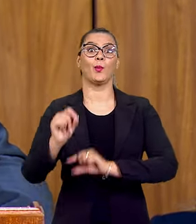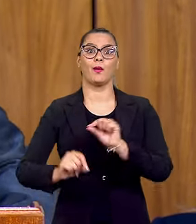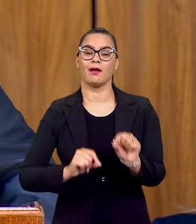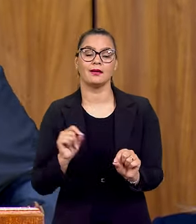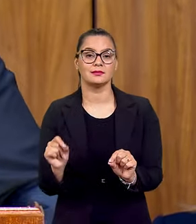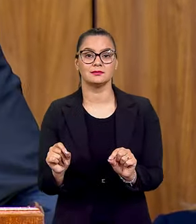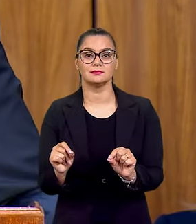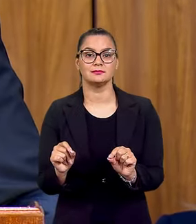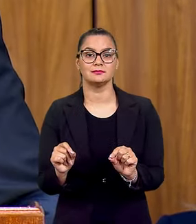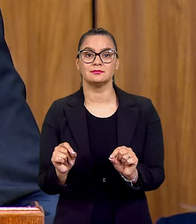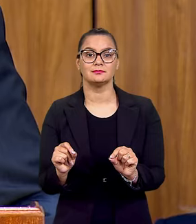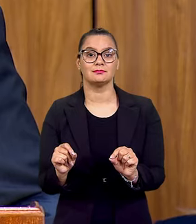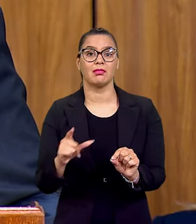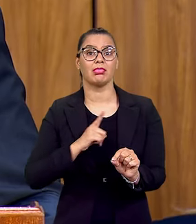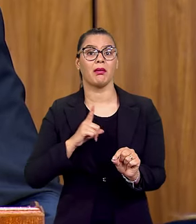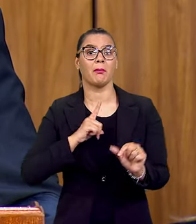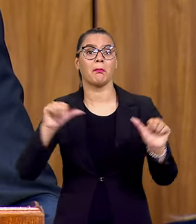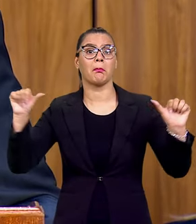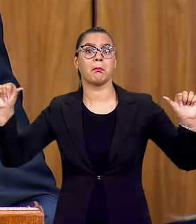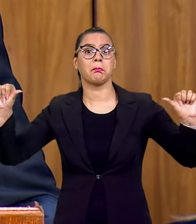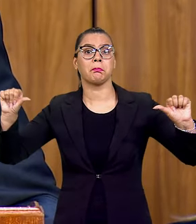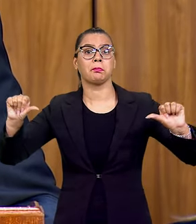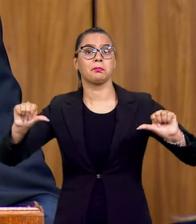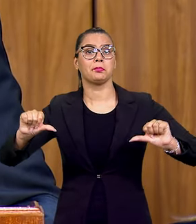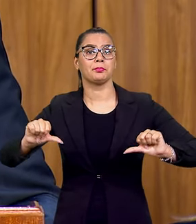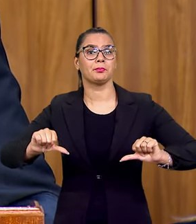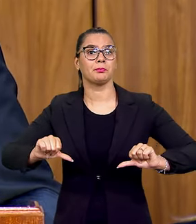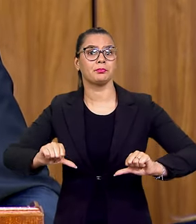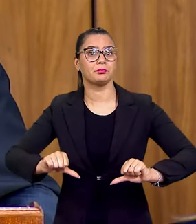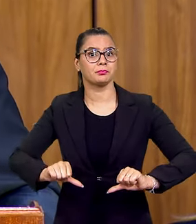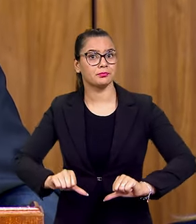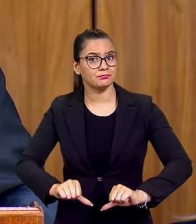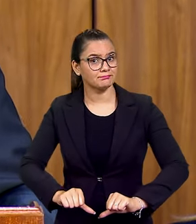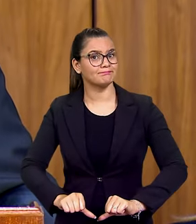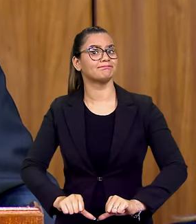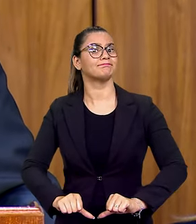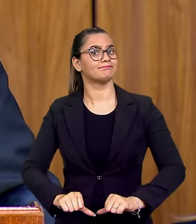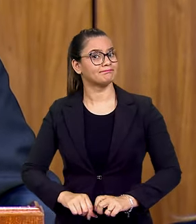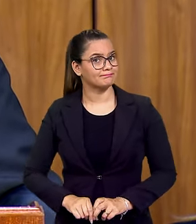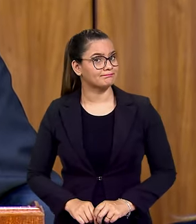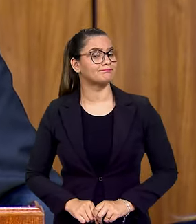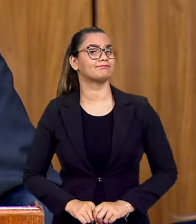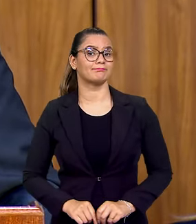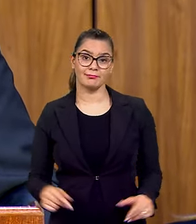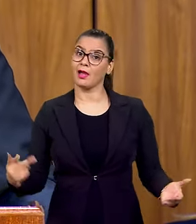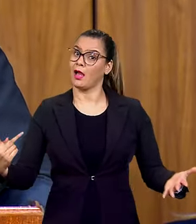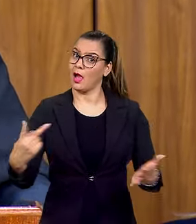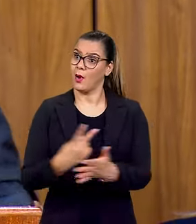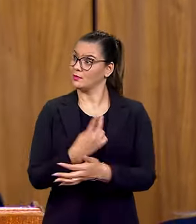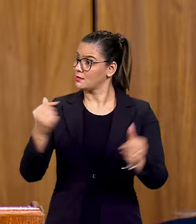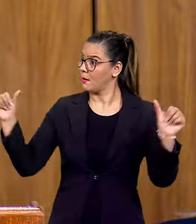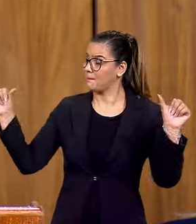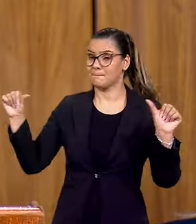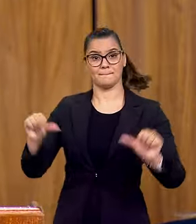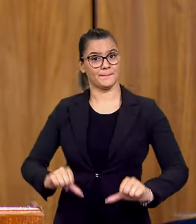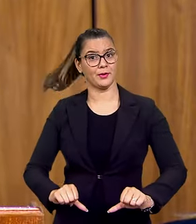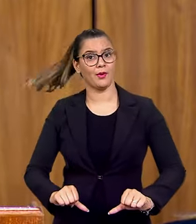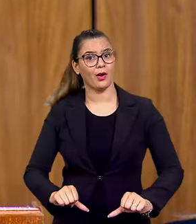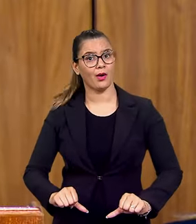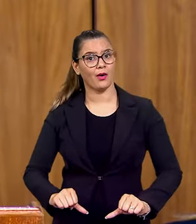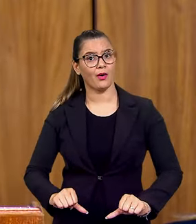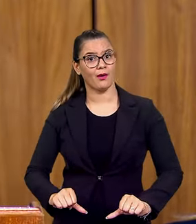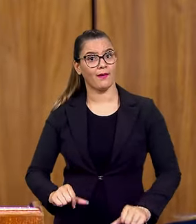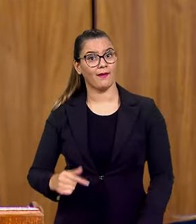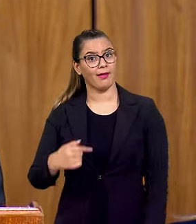E o que aconteceu é que tem piorado a situação, Flávio. O que aconteceu é que tem